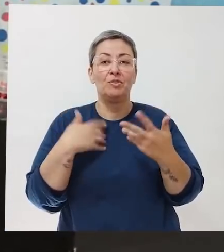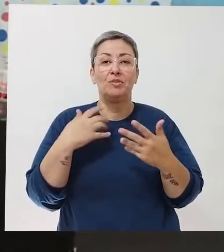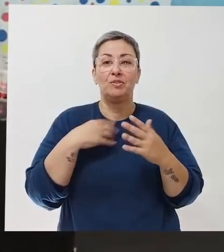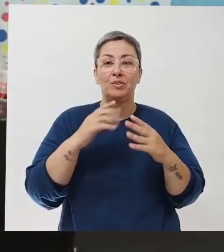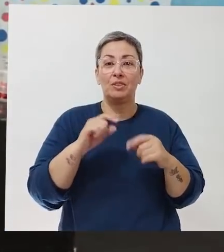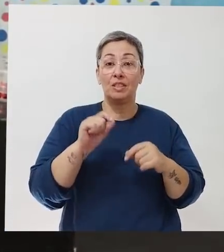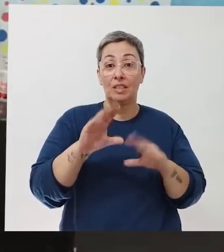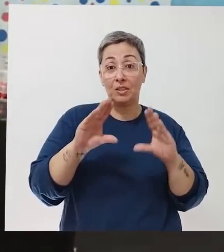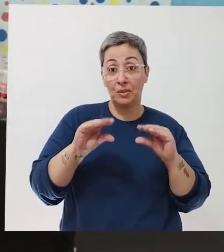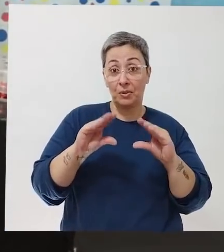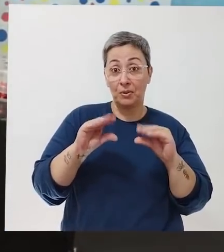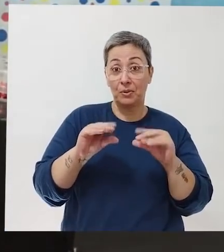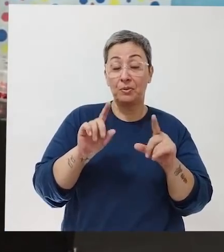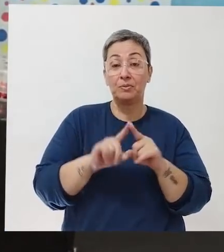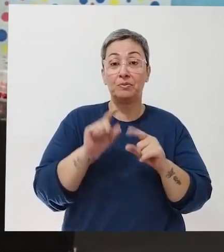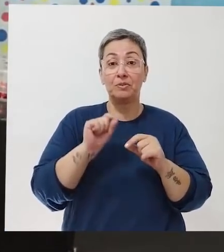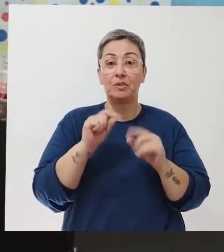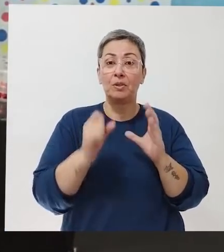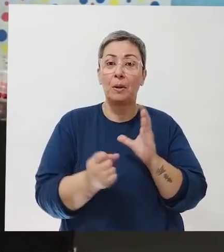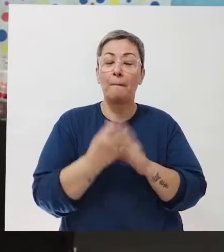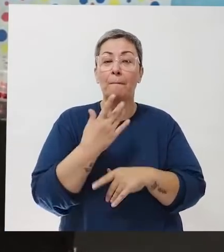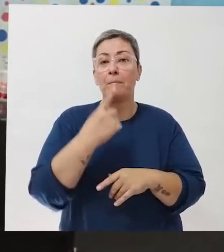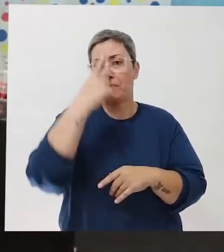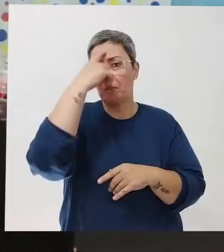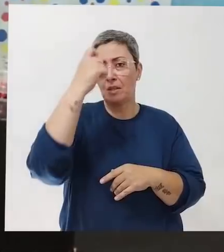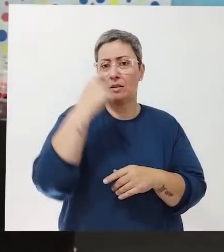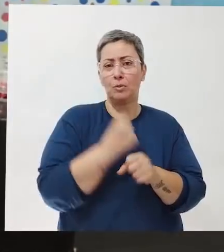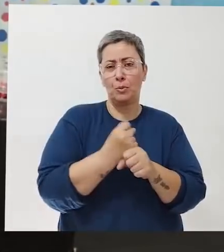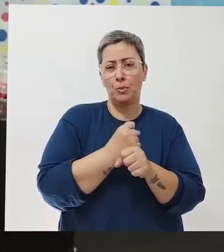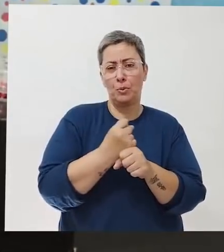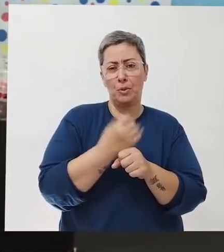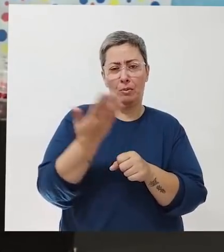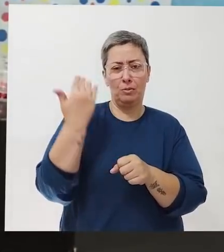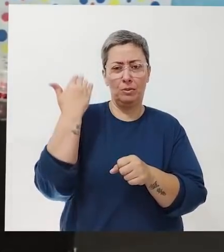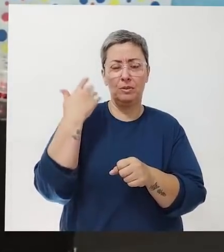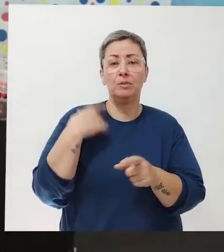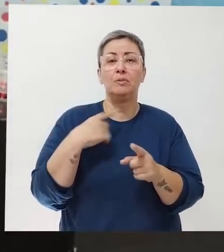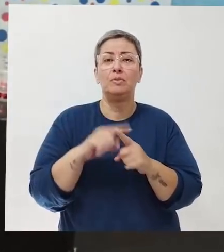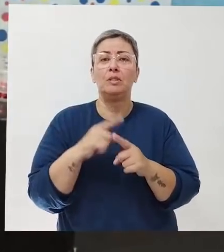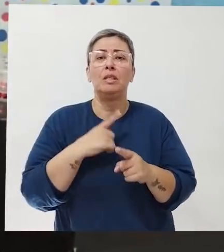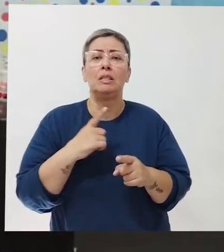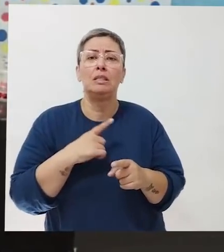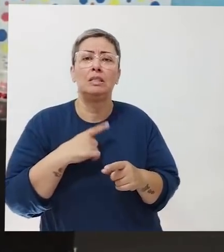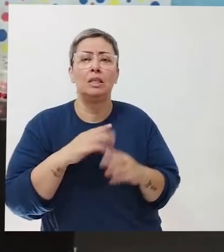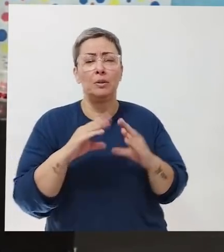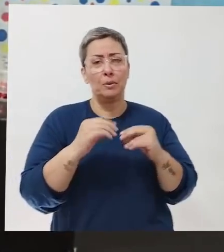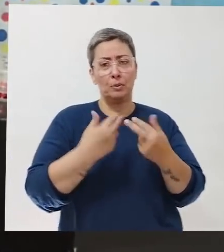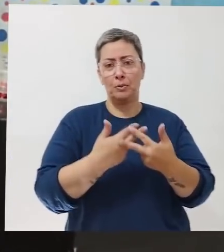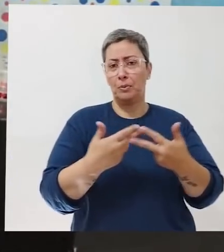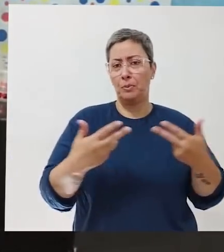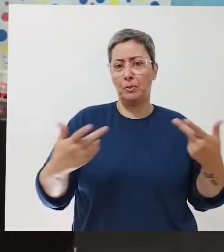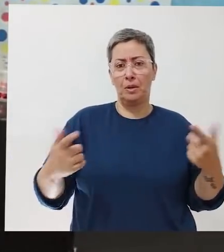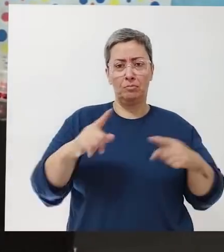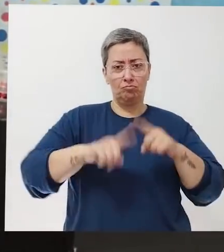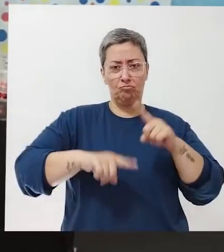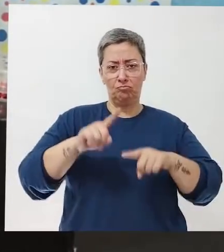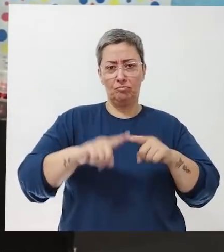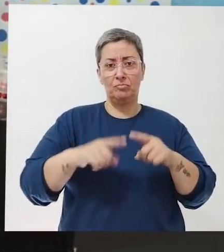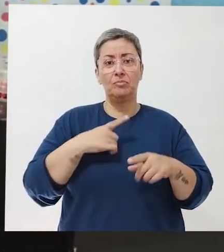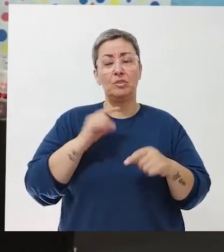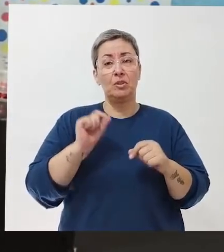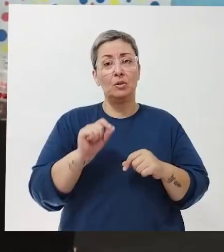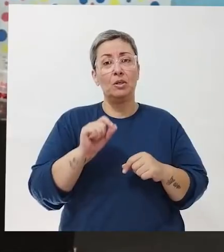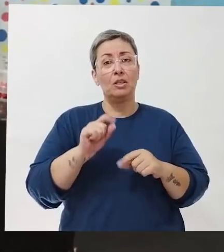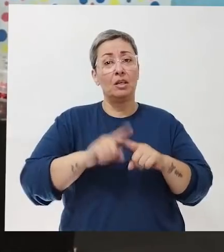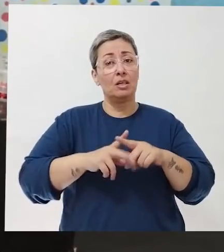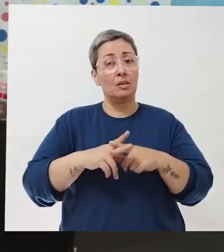da esponja. A esponja foi inventada há muitos anos atrás. Existe esponja de vários materiais e